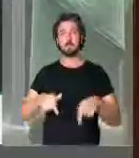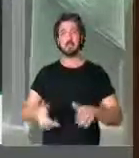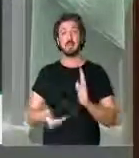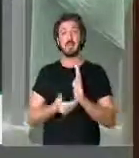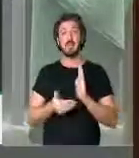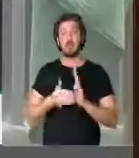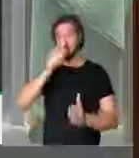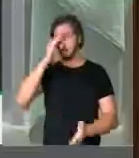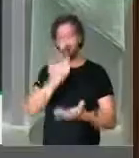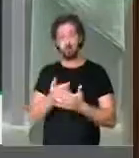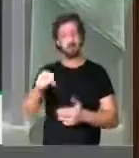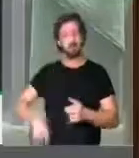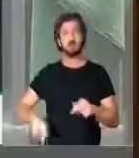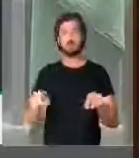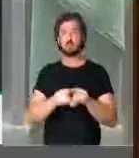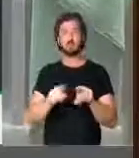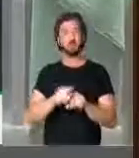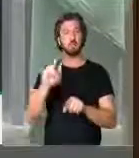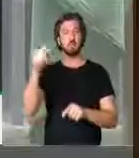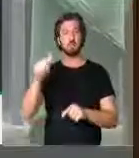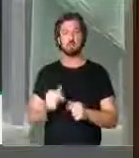casa hoje está sem credibilidade.